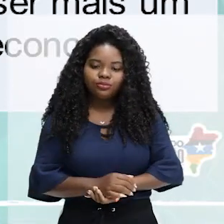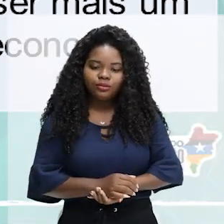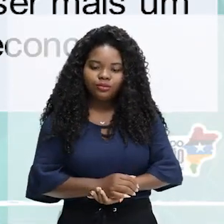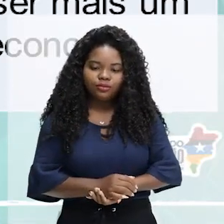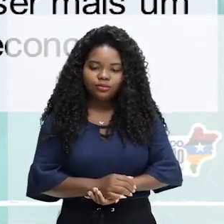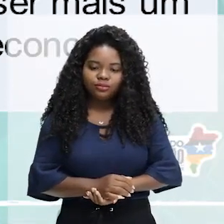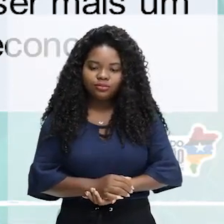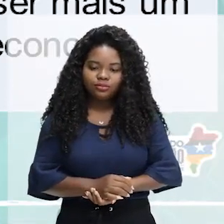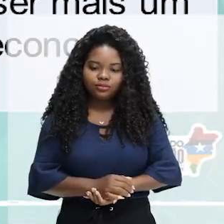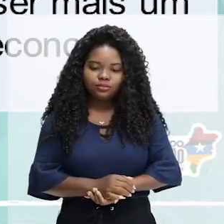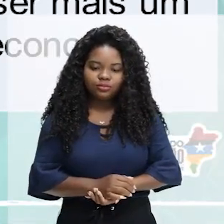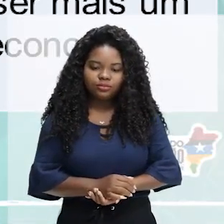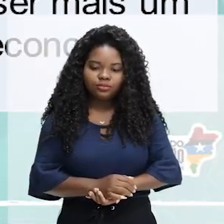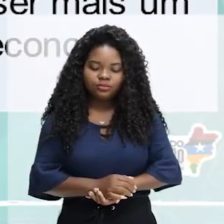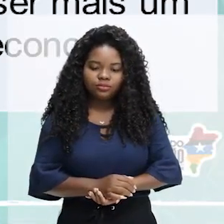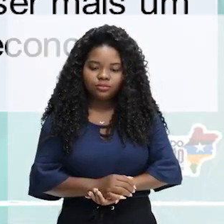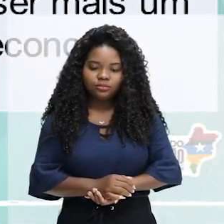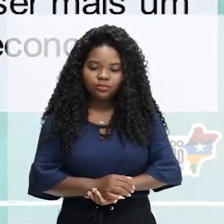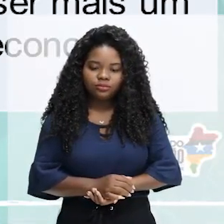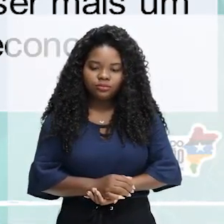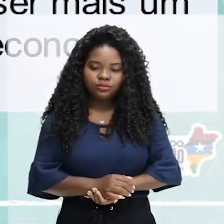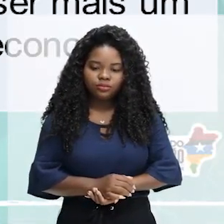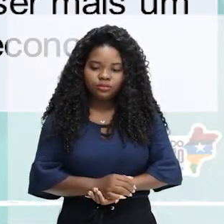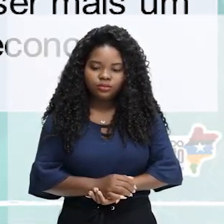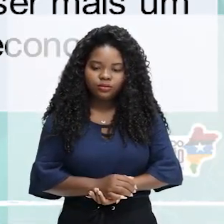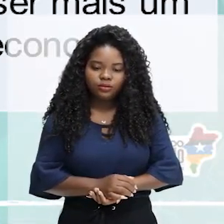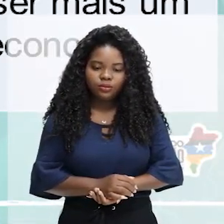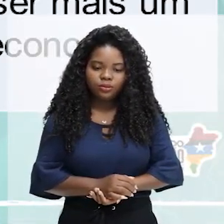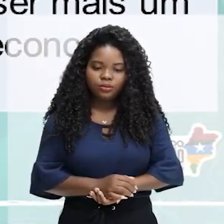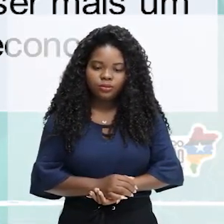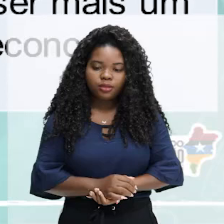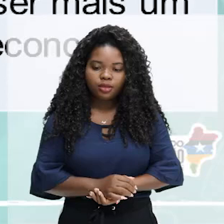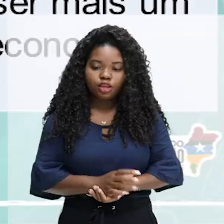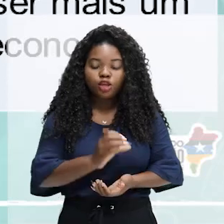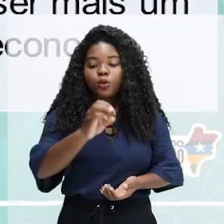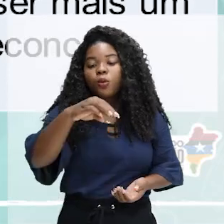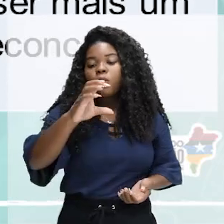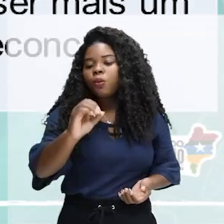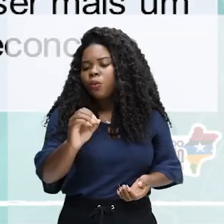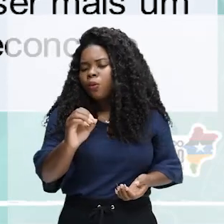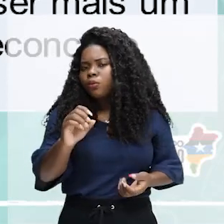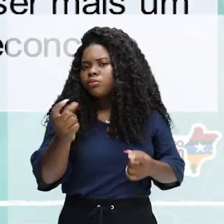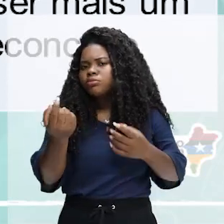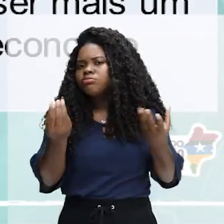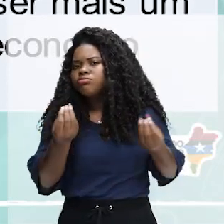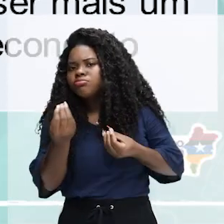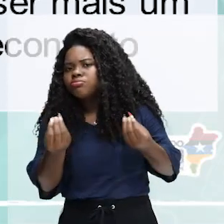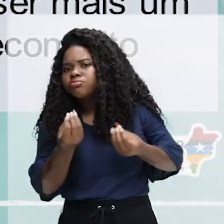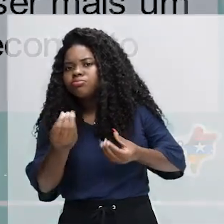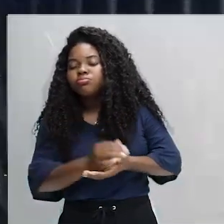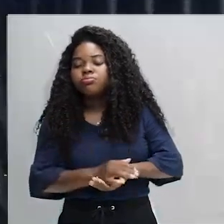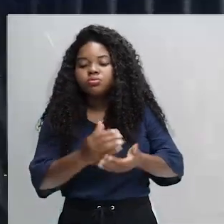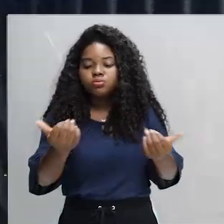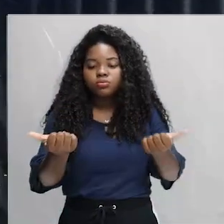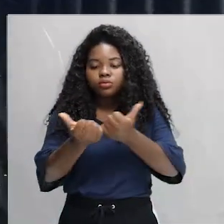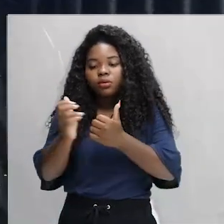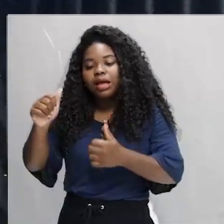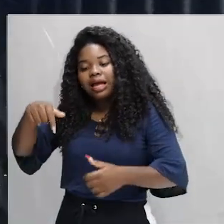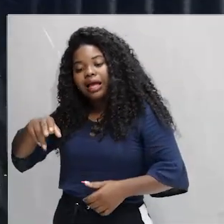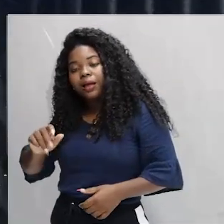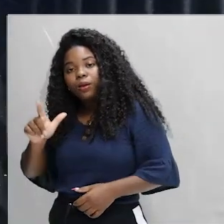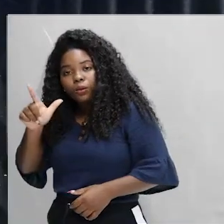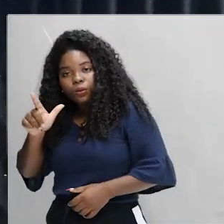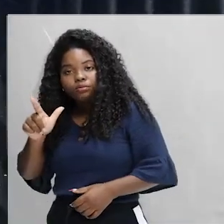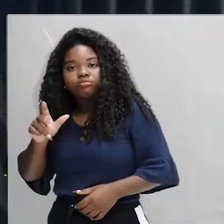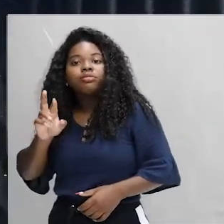maneira como podemos agir para suprir o preconceito. Tá? A maneira a qual, toda vez que você puder trocar por a qual e der certo, é